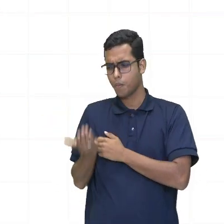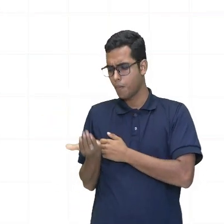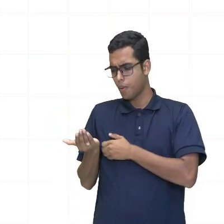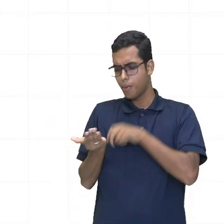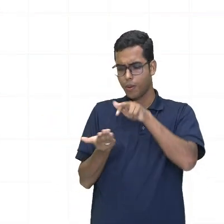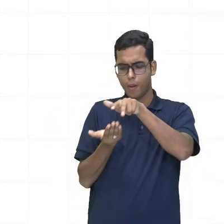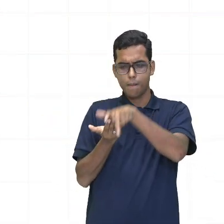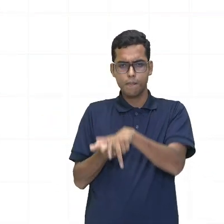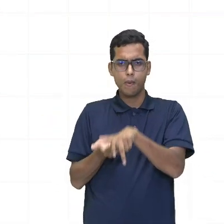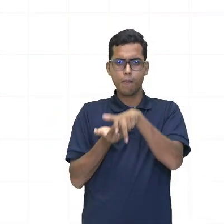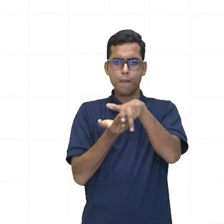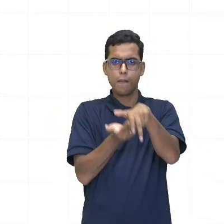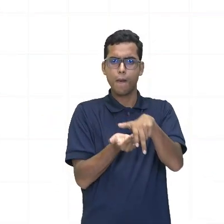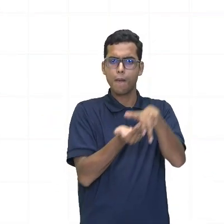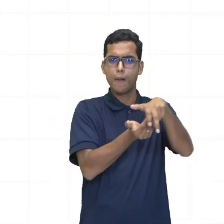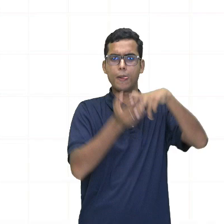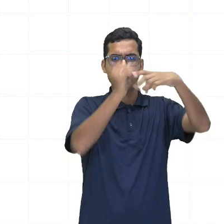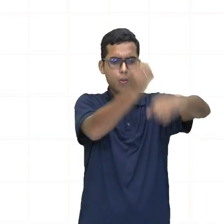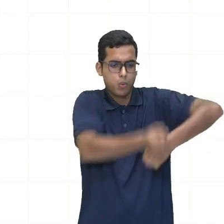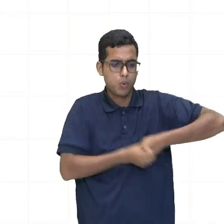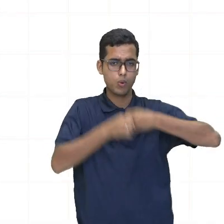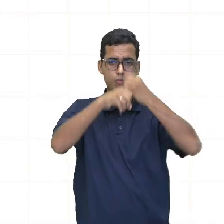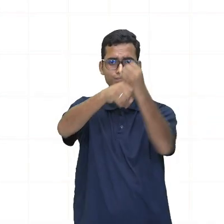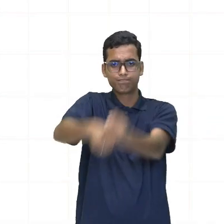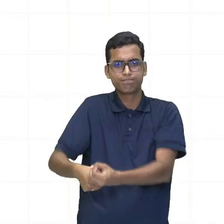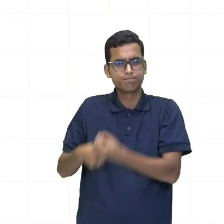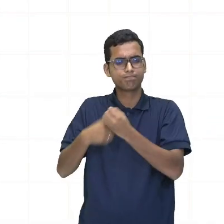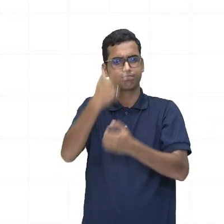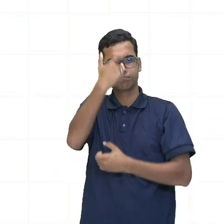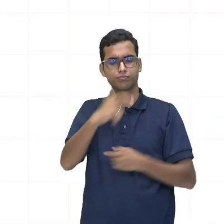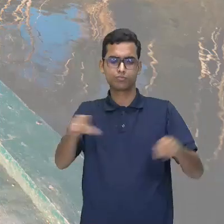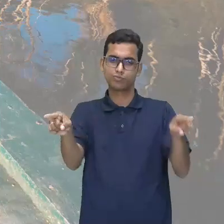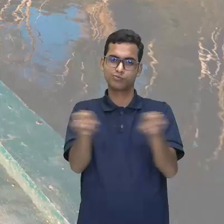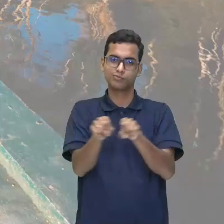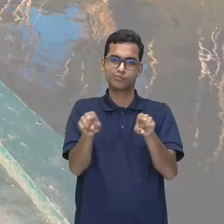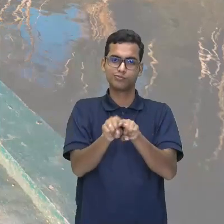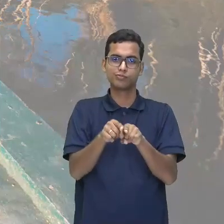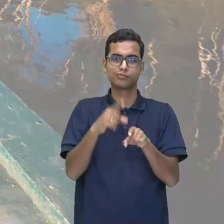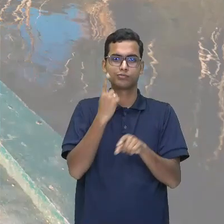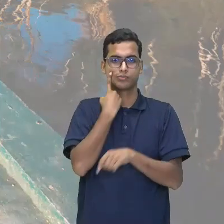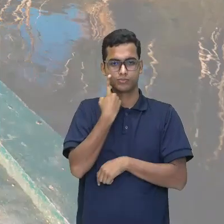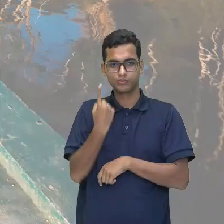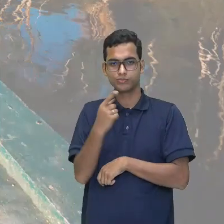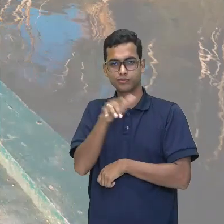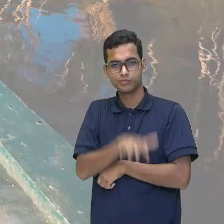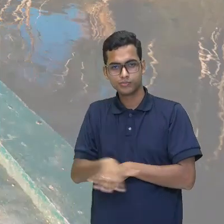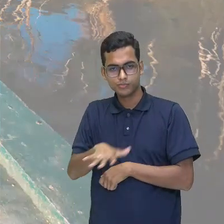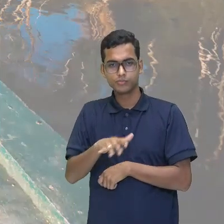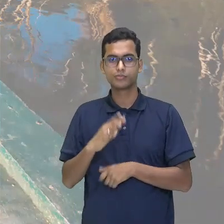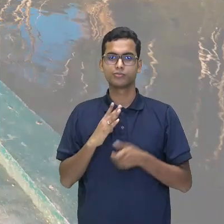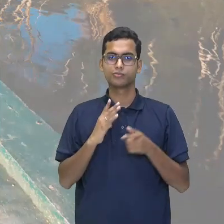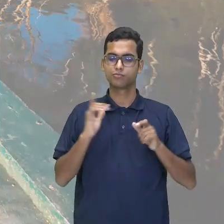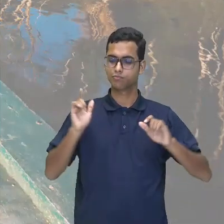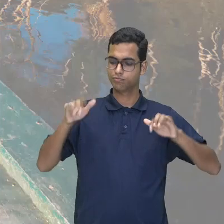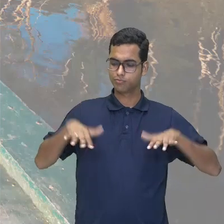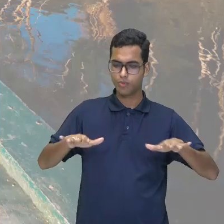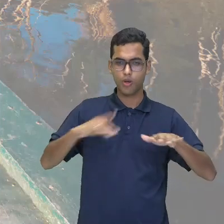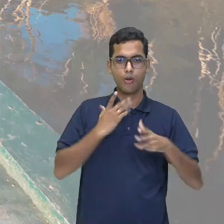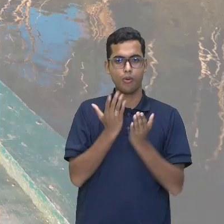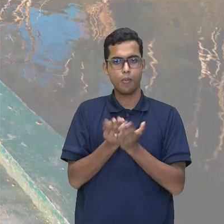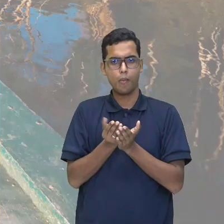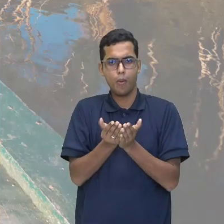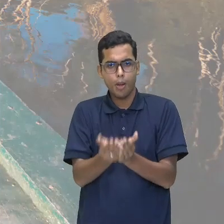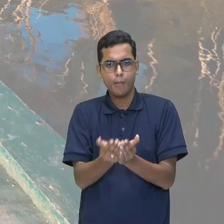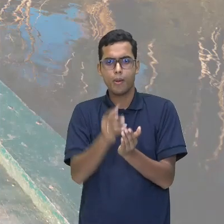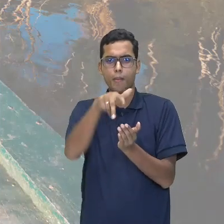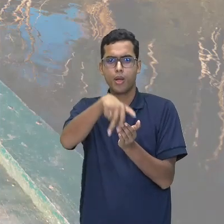rio, né, com seu remo, eu acabei me posicionando aqui também no meio do rio, né? Claro, né? Para podermos falar um pouco